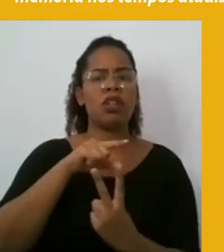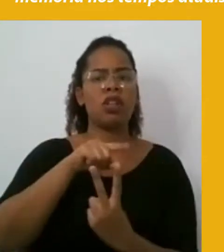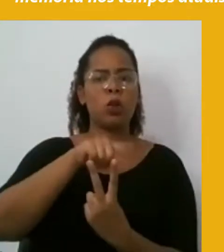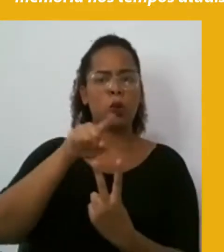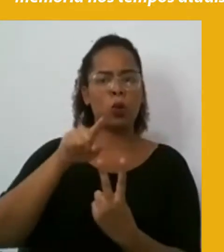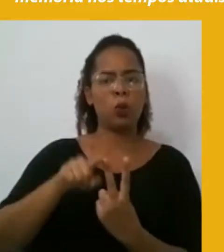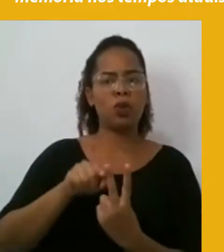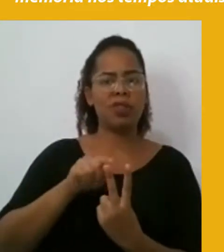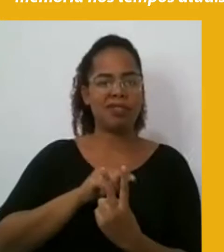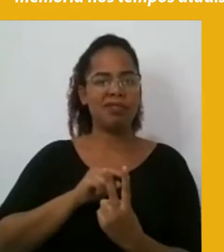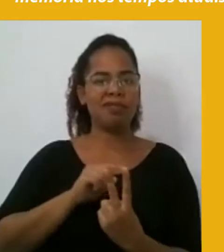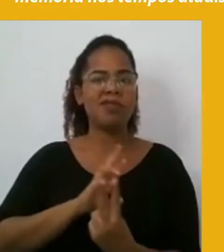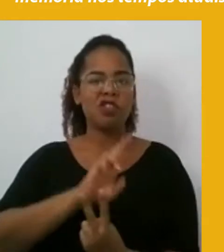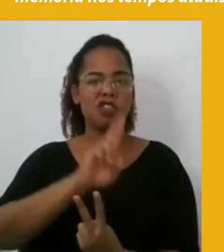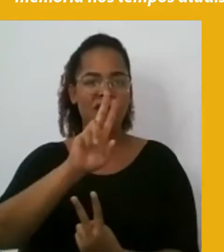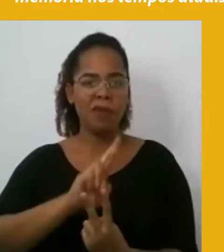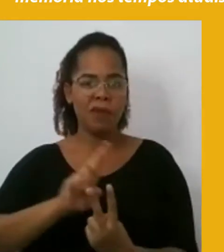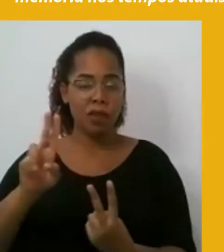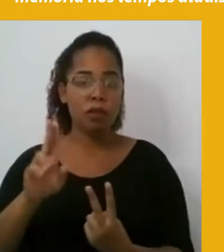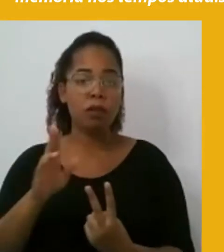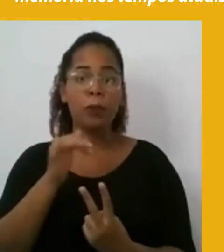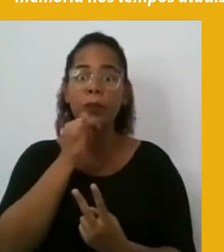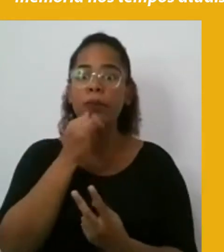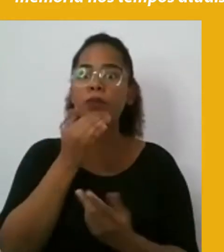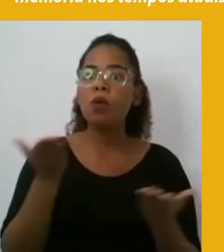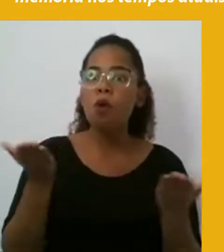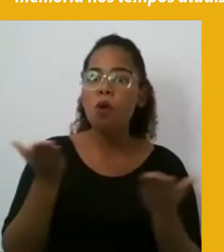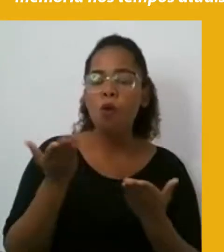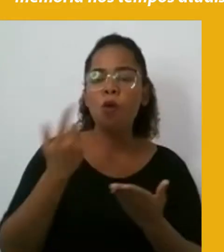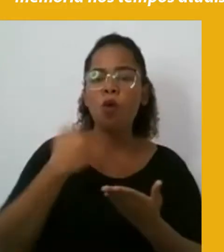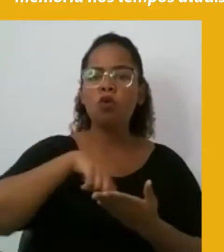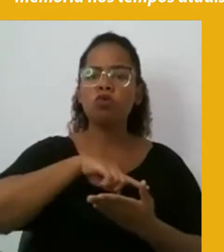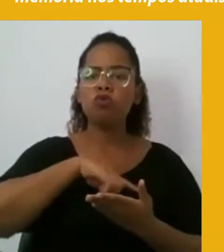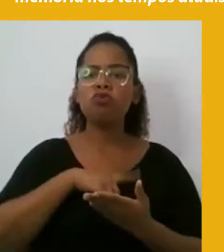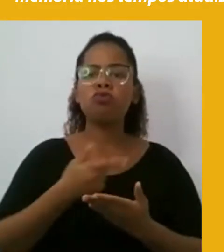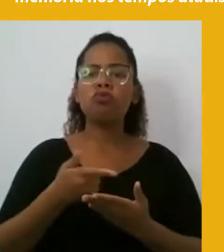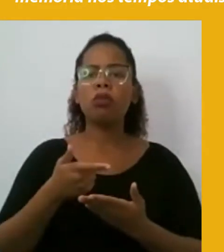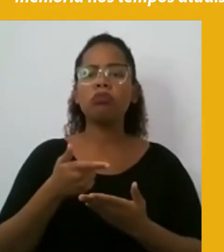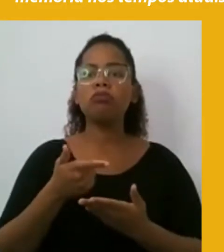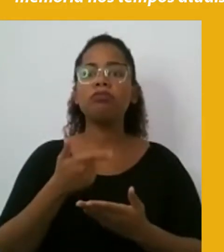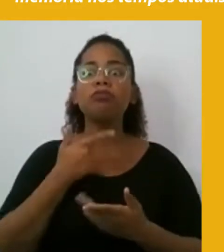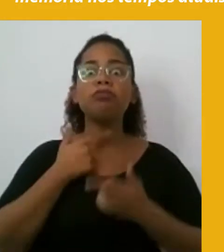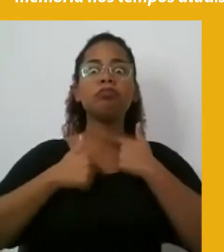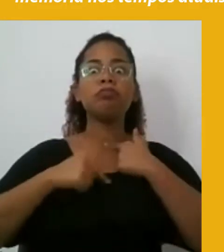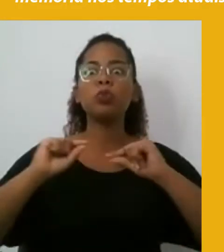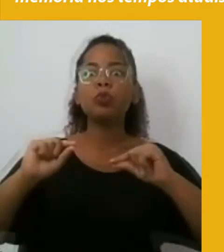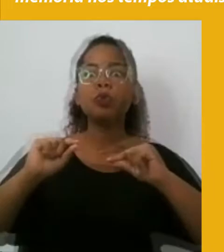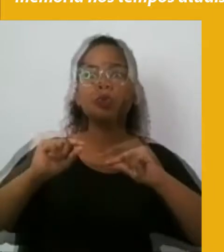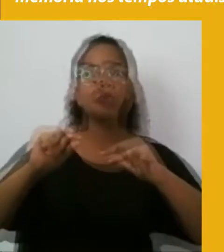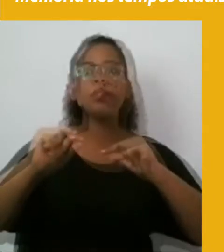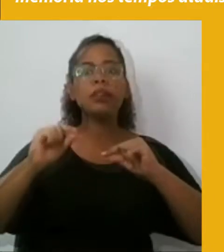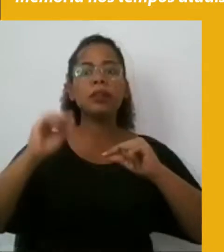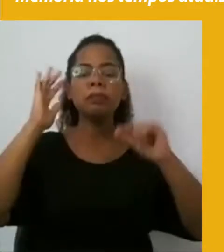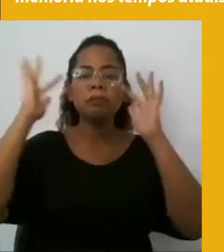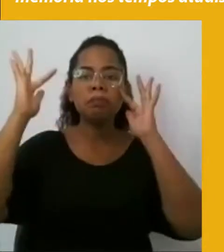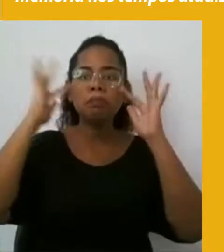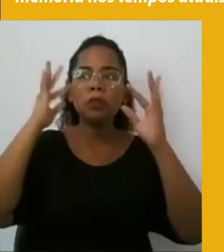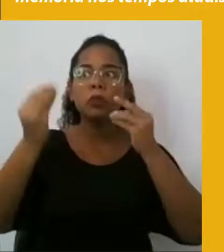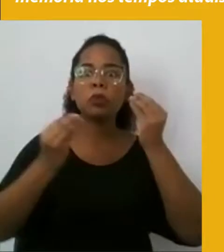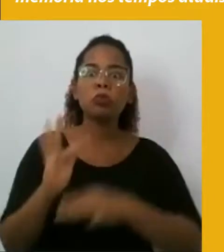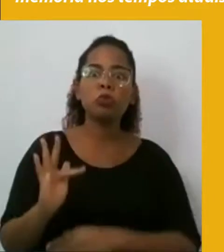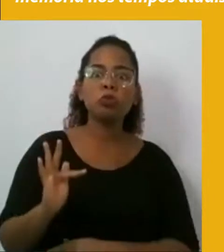aqui, ótimo isso, estamos buscando uma reflexão sobre os impactos e o porvir e o futuro,